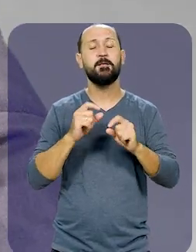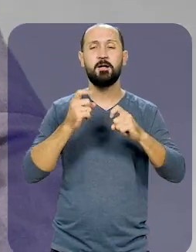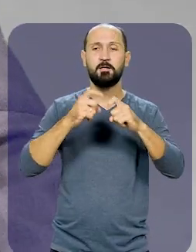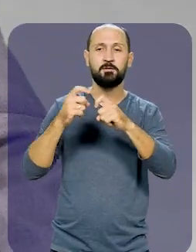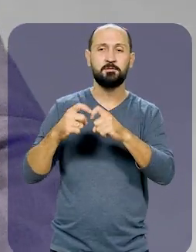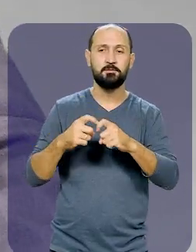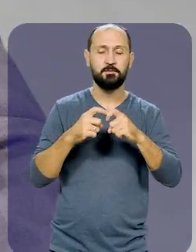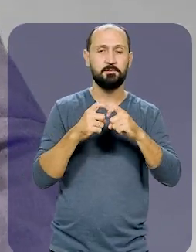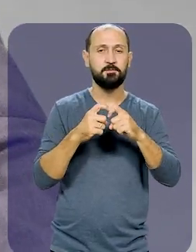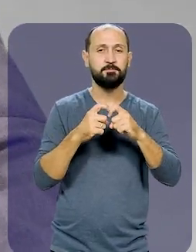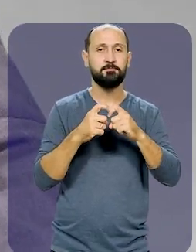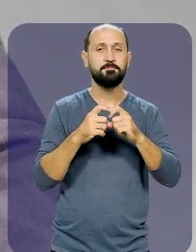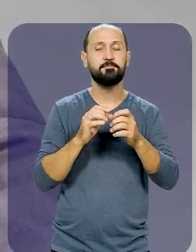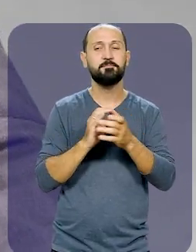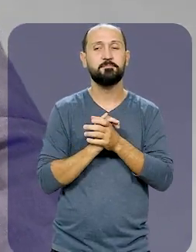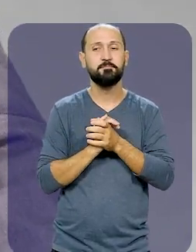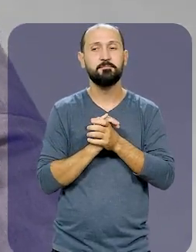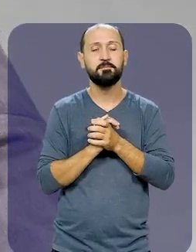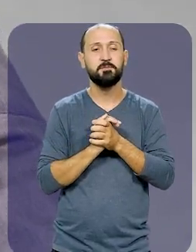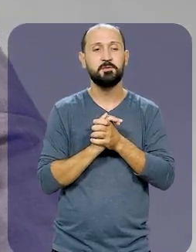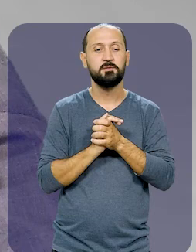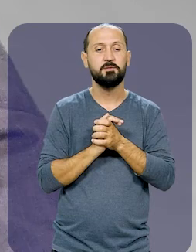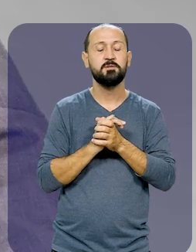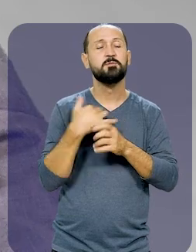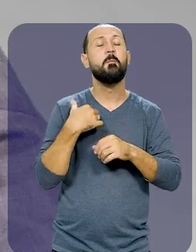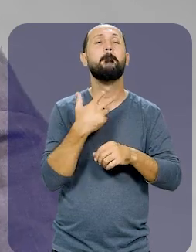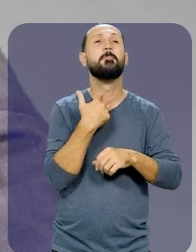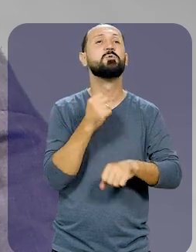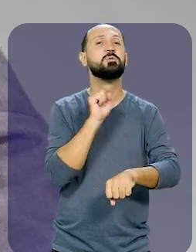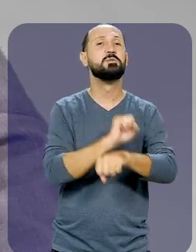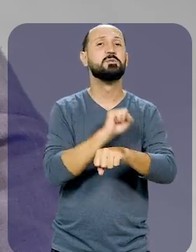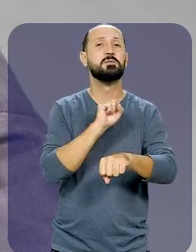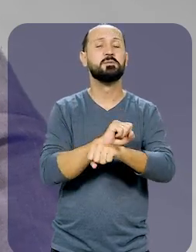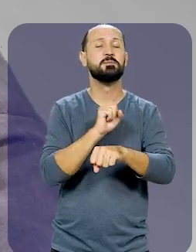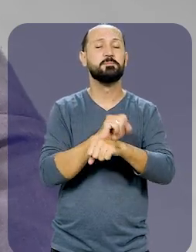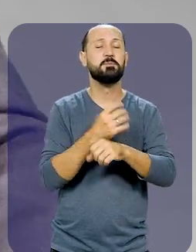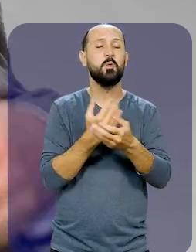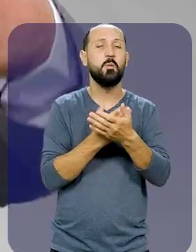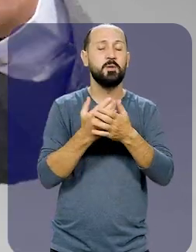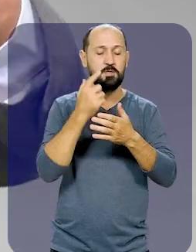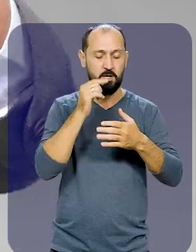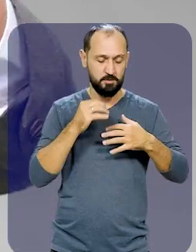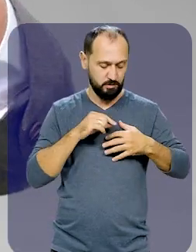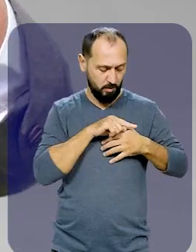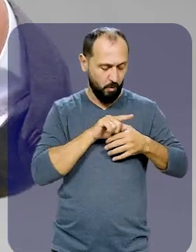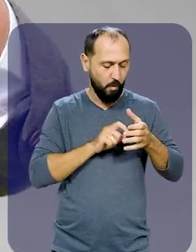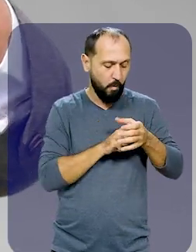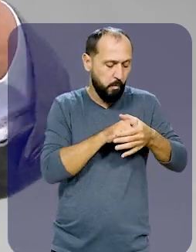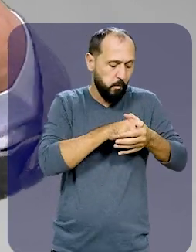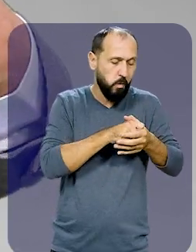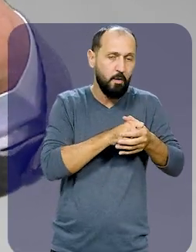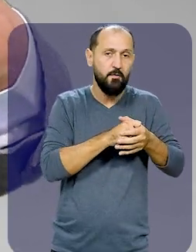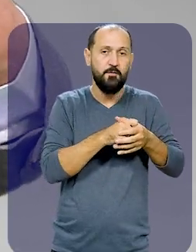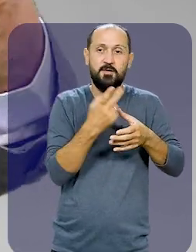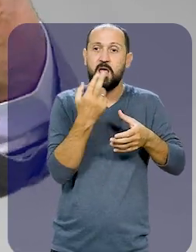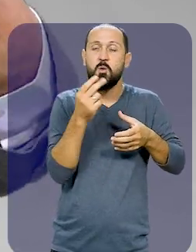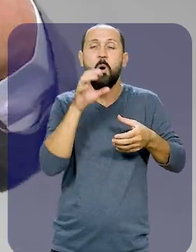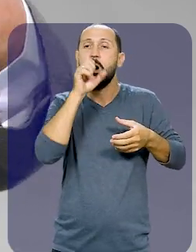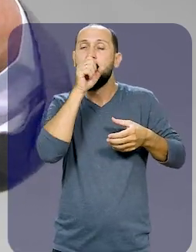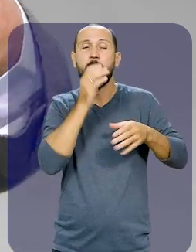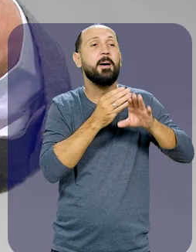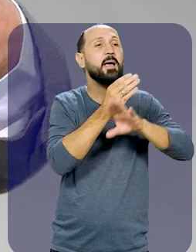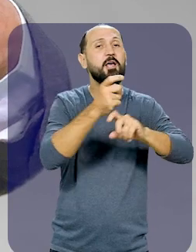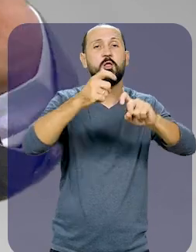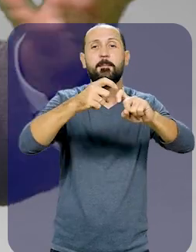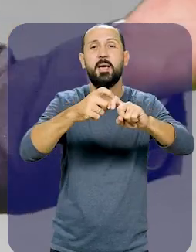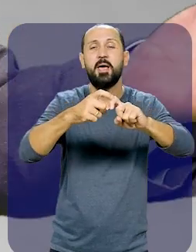Medicina é o seguinte, gente, nós não vamos esperar um nódulozinho de mama virar uma laranja e a mulher procurar um